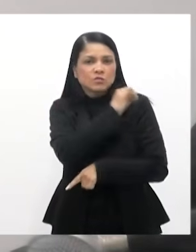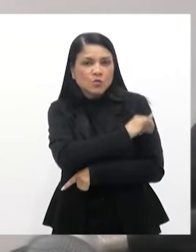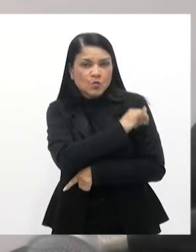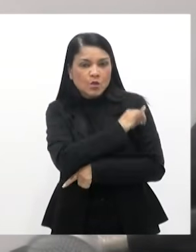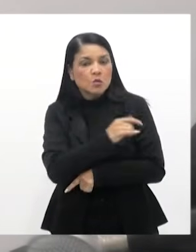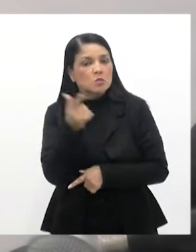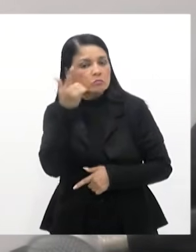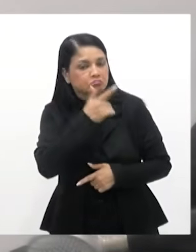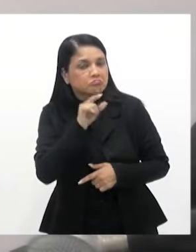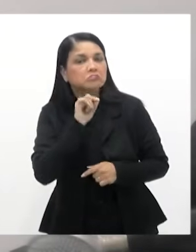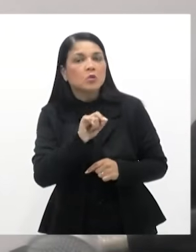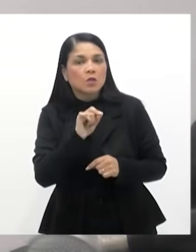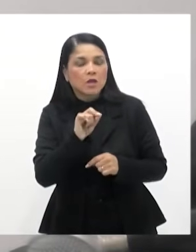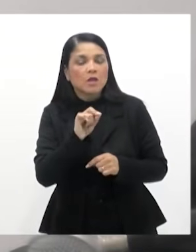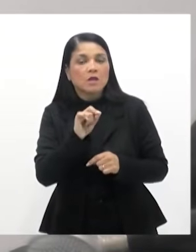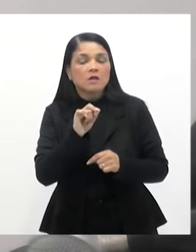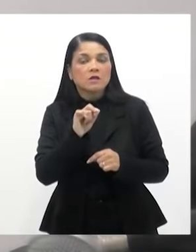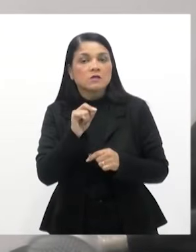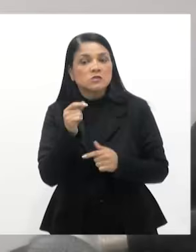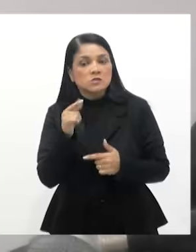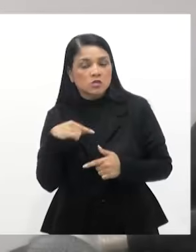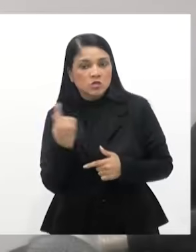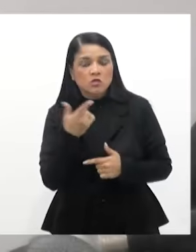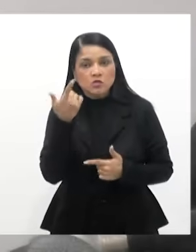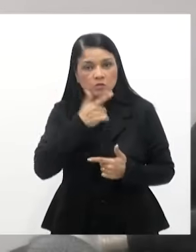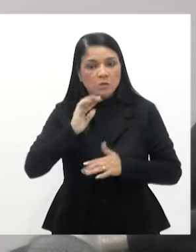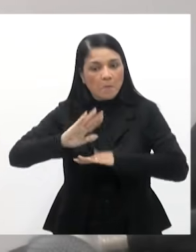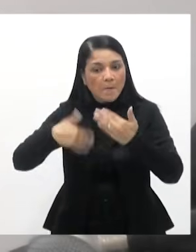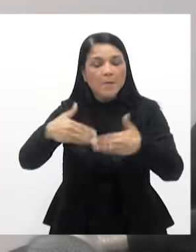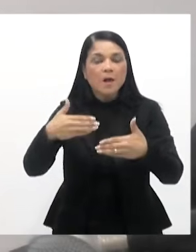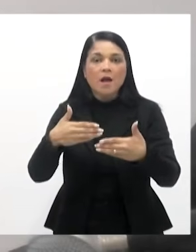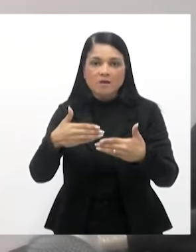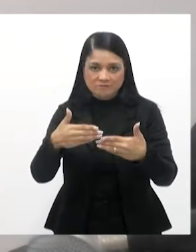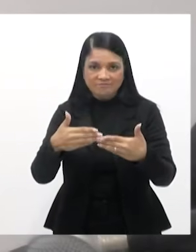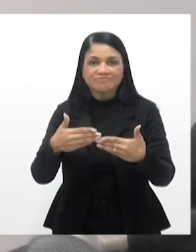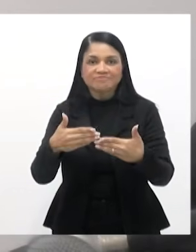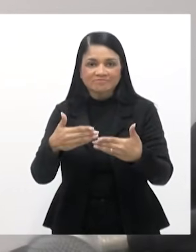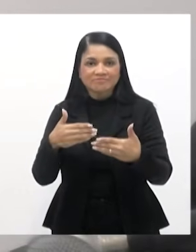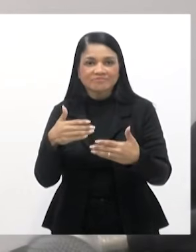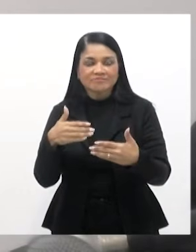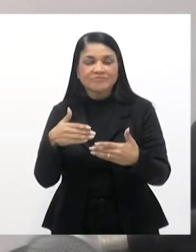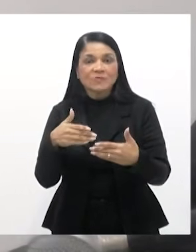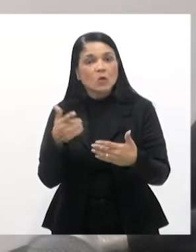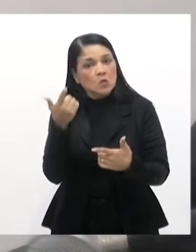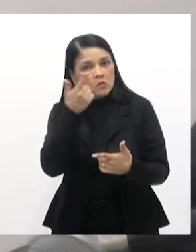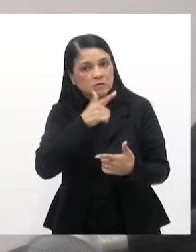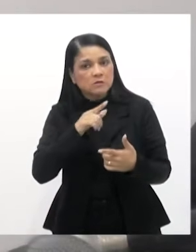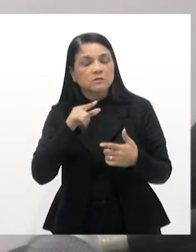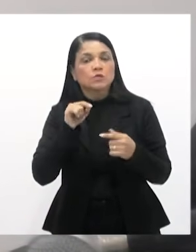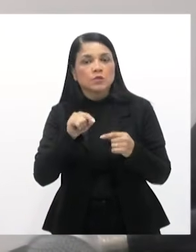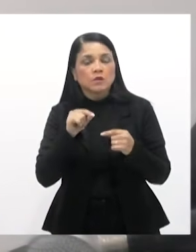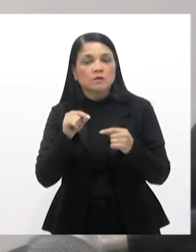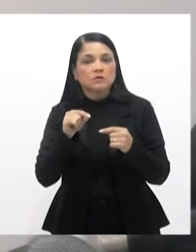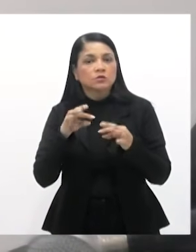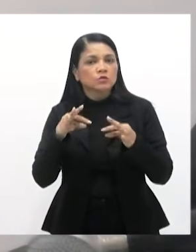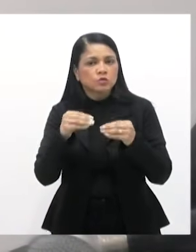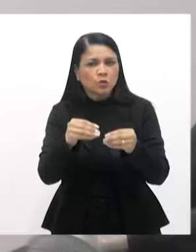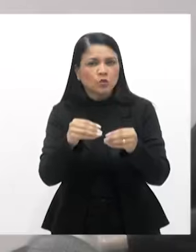ganha se nós conseguirmos avançar rapidamente para colocar todos aqueles